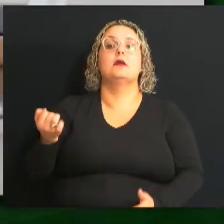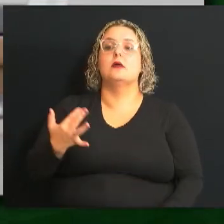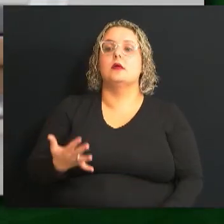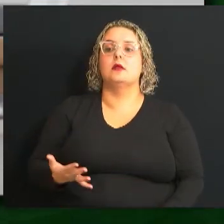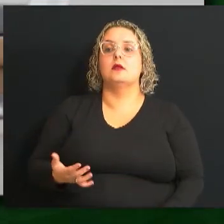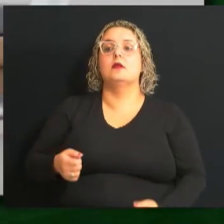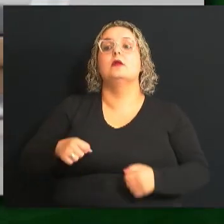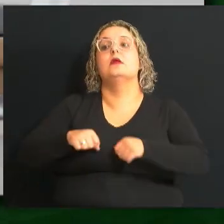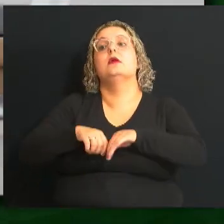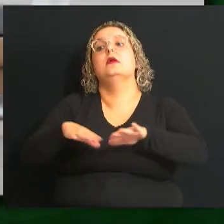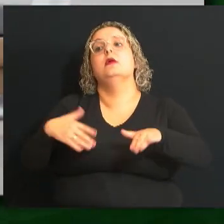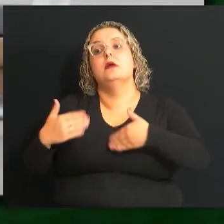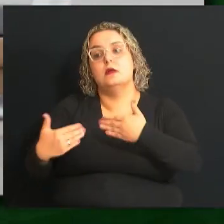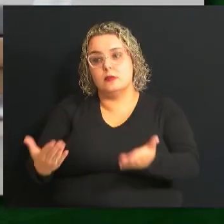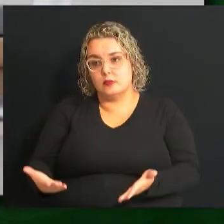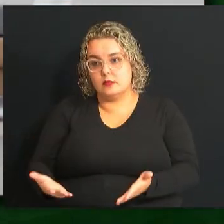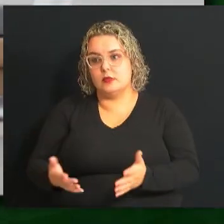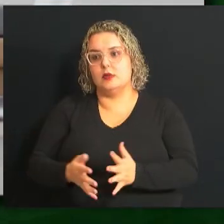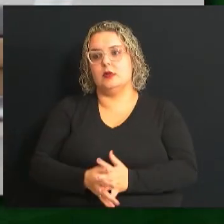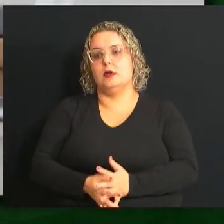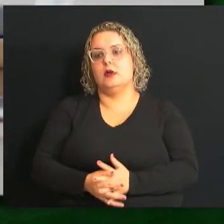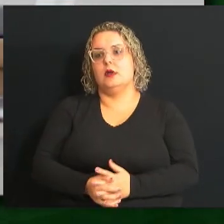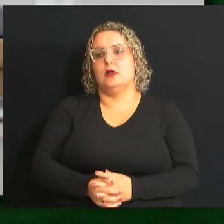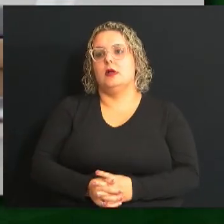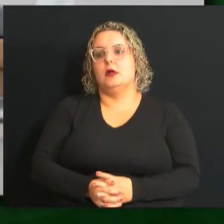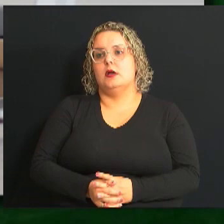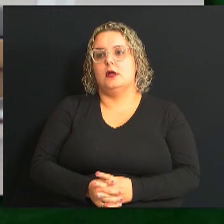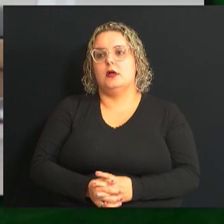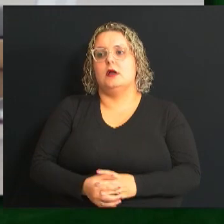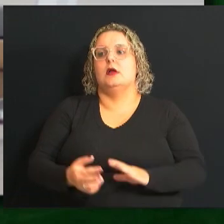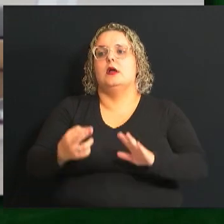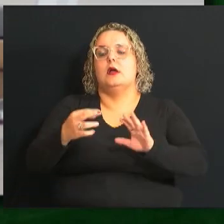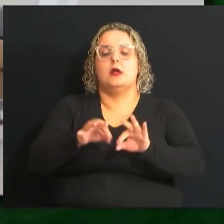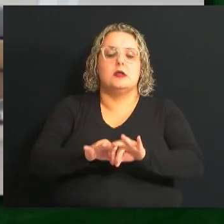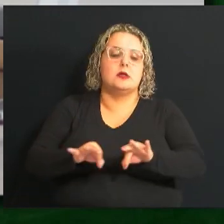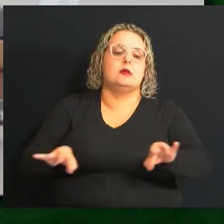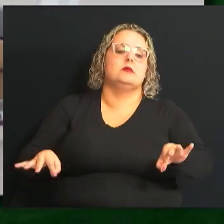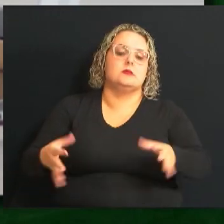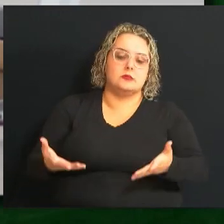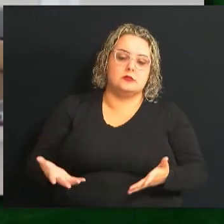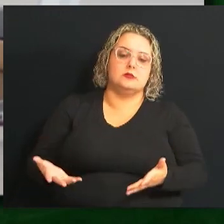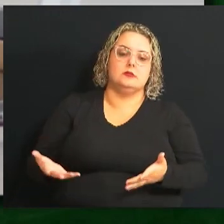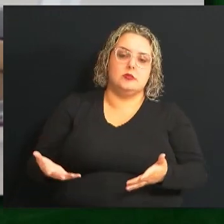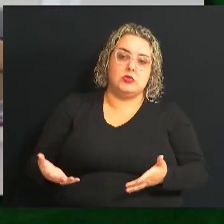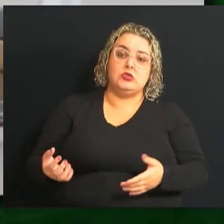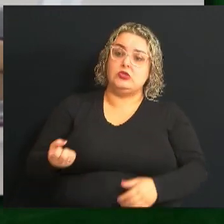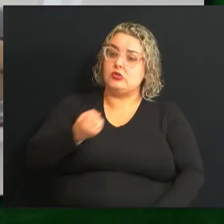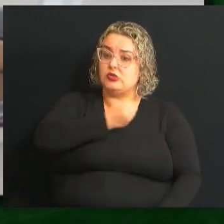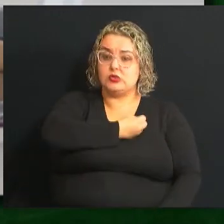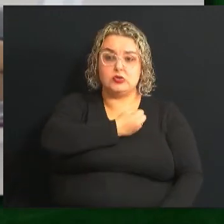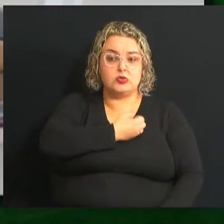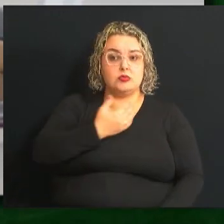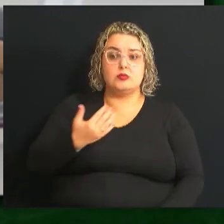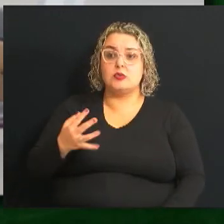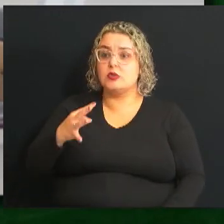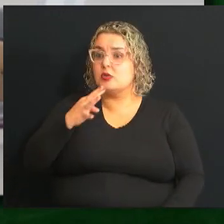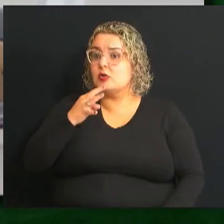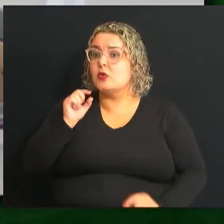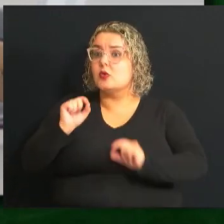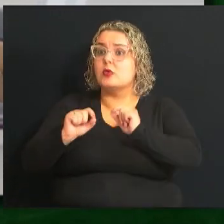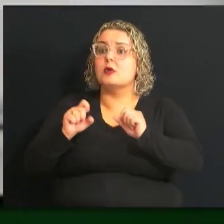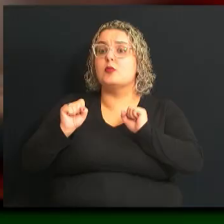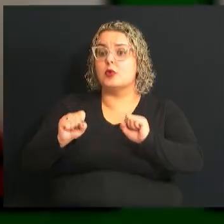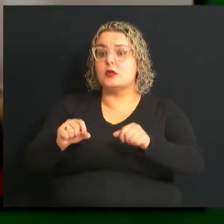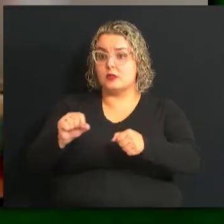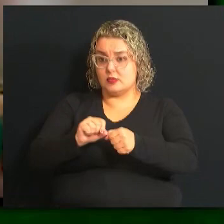ampliar esse repertório aí, né? Essa régua numérica que ele conhece. O que a gente pode fazer? Vamos fazer